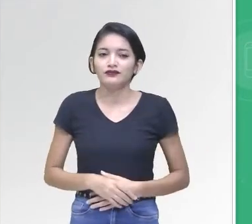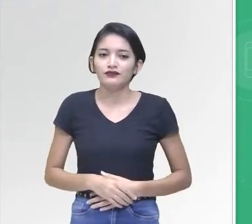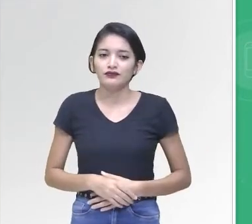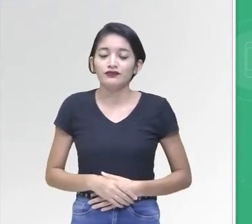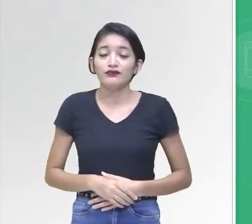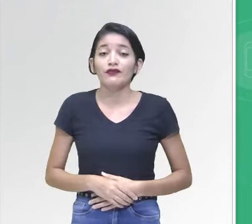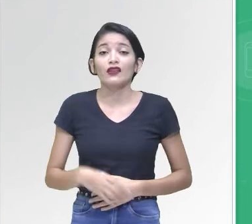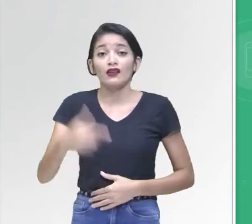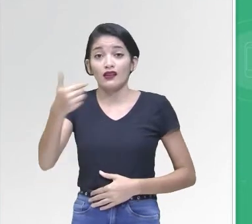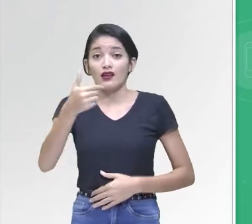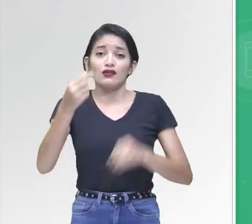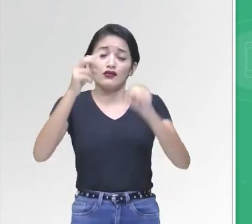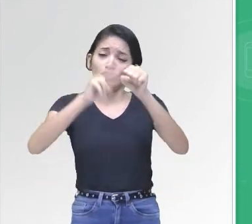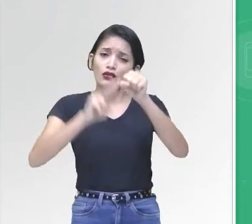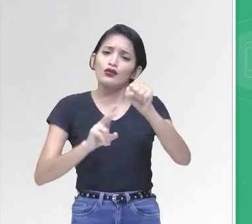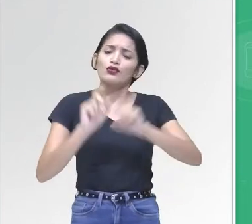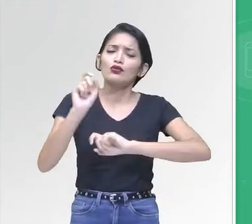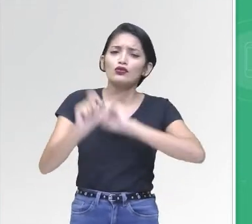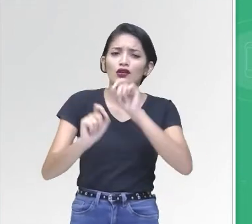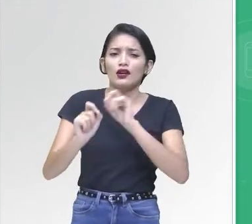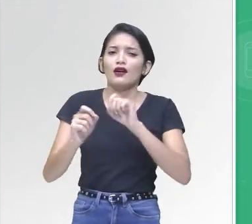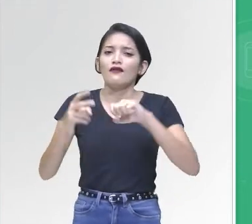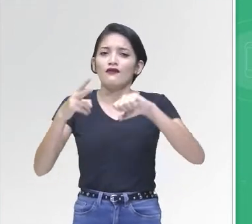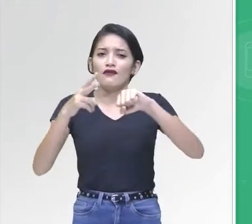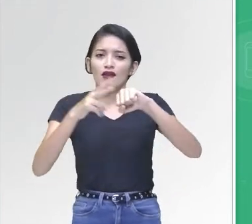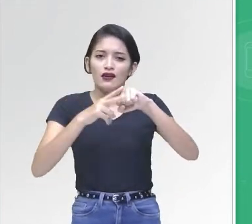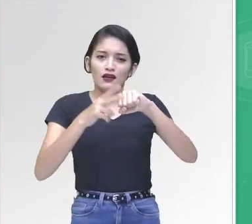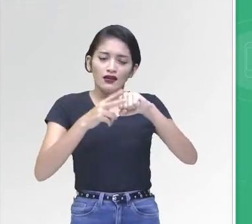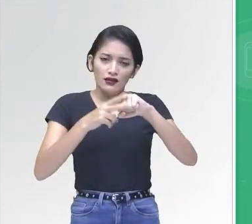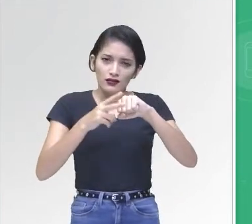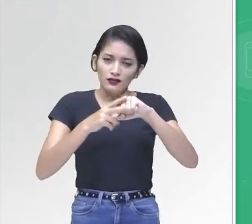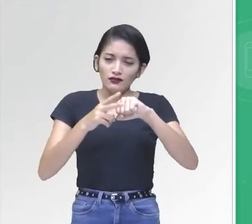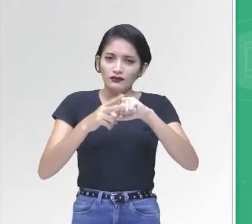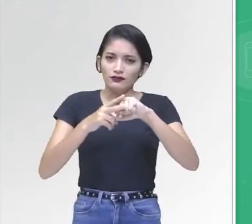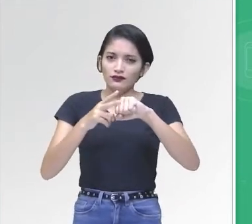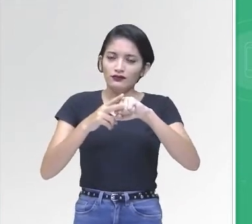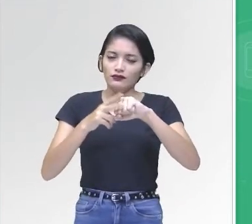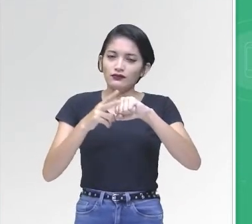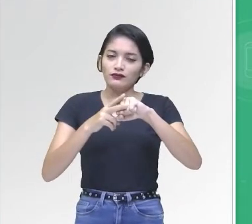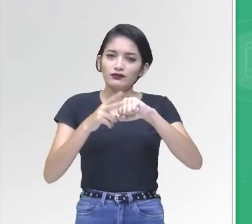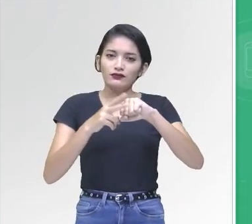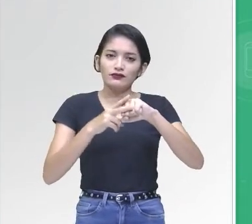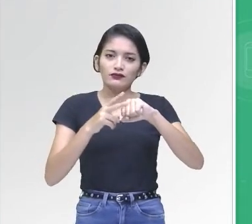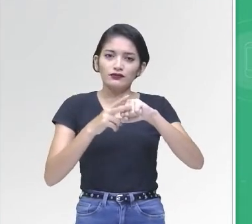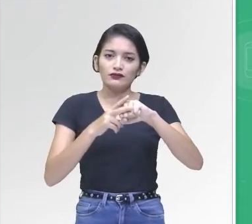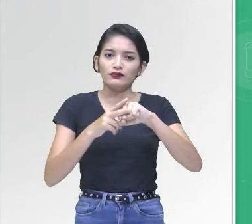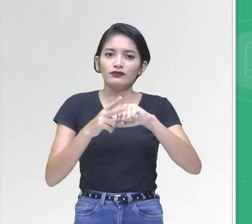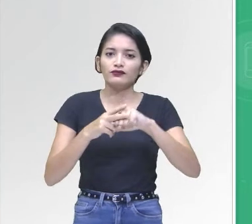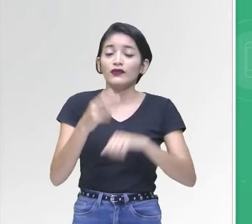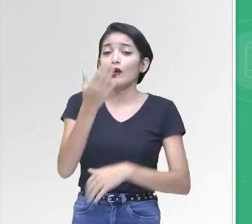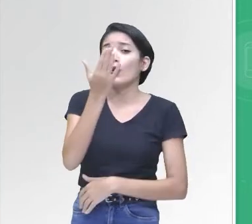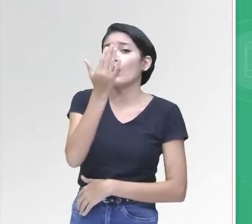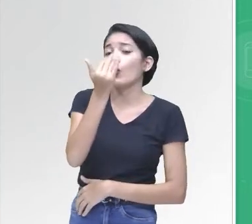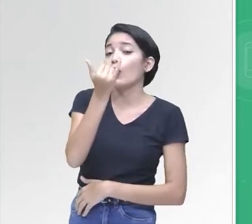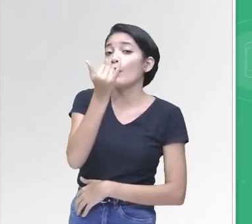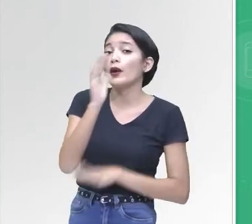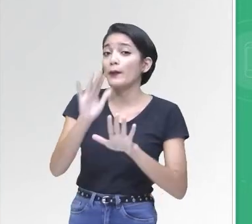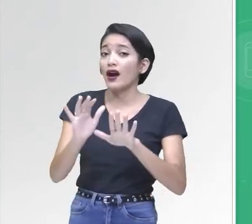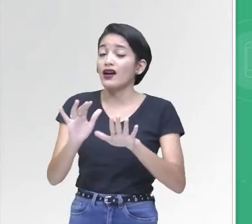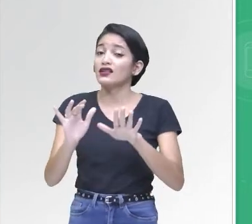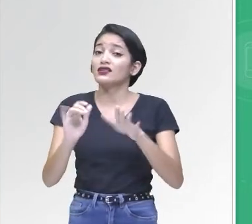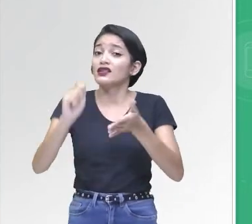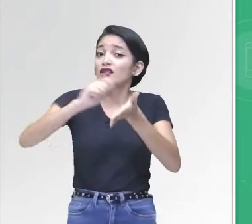segunda conjugação, nós temos aqui o verbo... Na segunda conjugação, nós temos o verbo comer, que ele se escreve